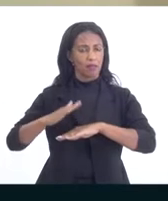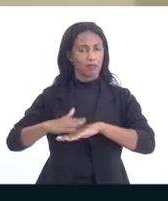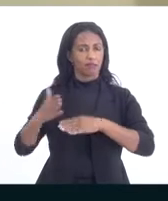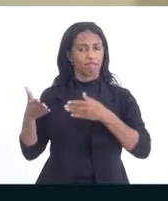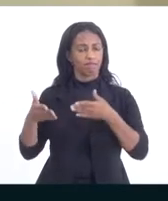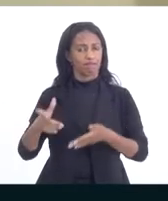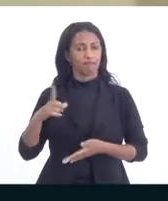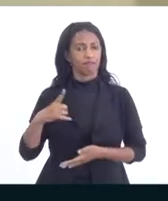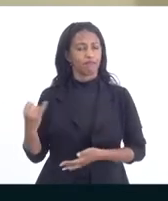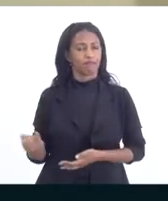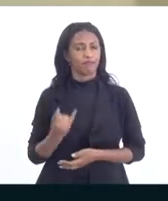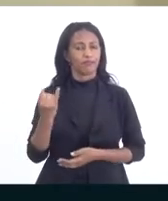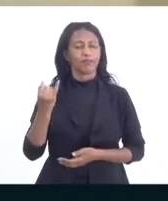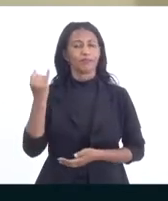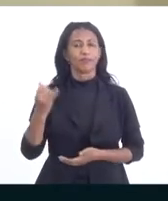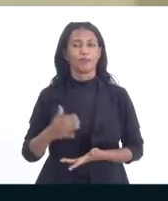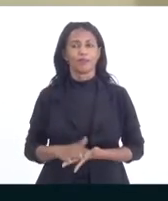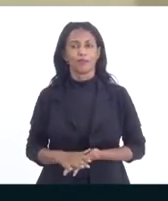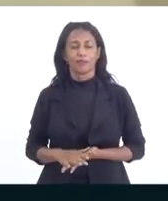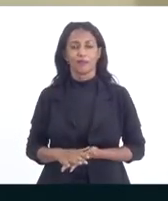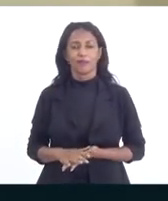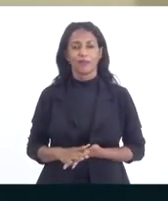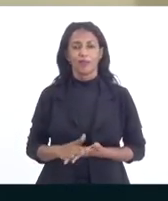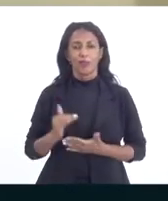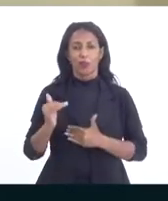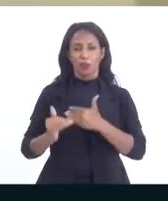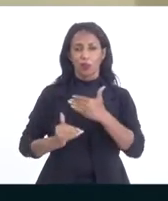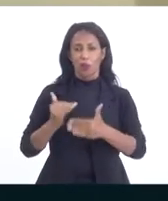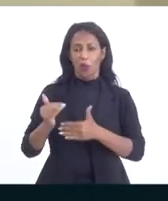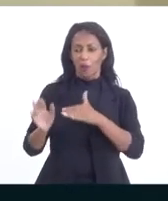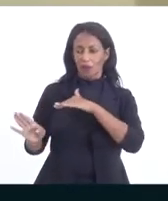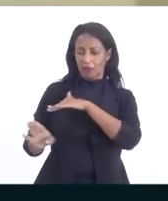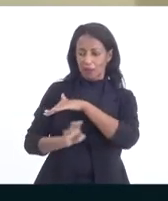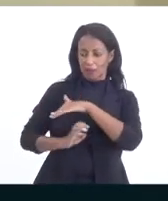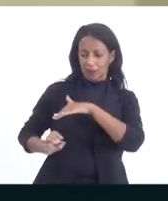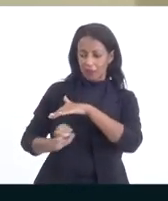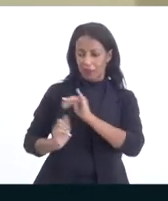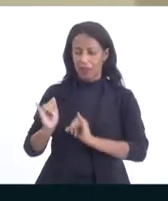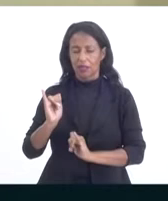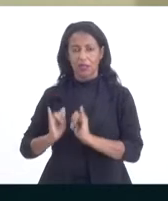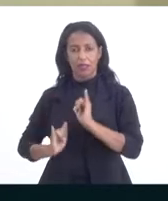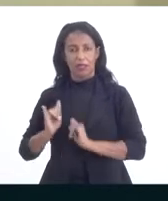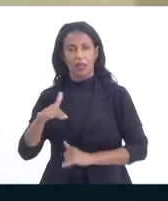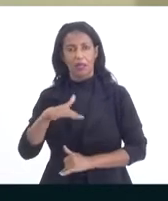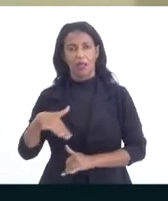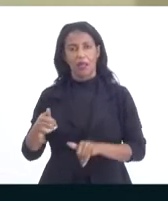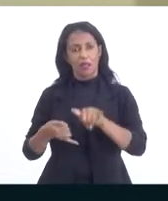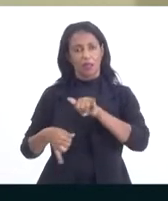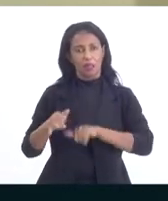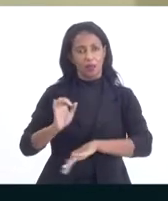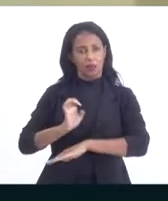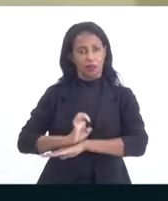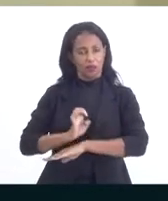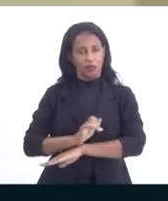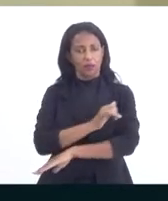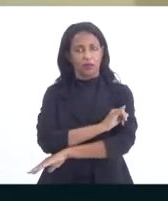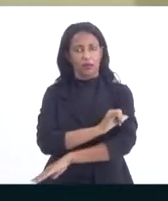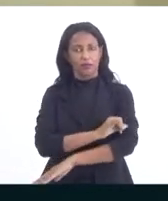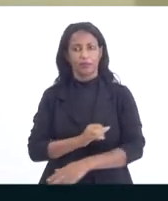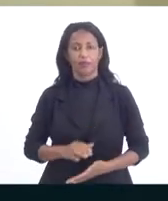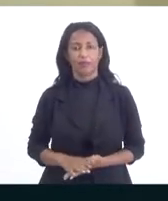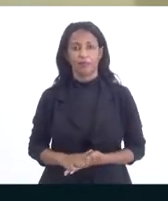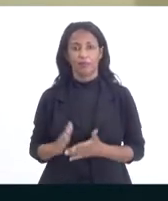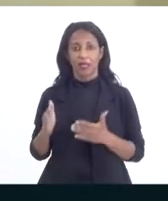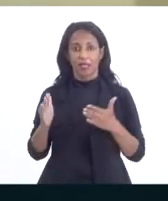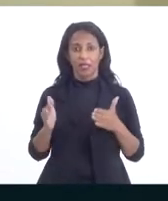um importante decréscimo de empresas e indústrias na área da química no estado do Rio de Janeiro. Isso é